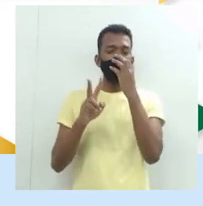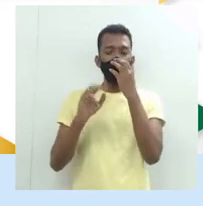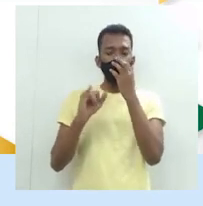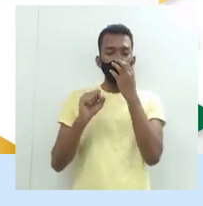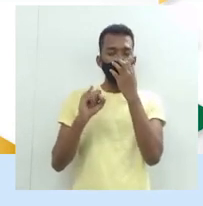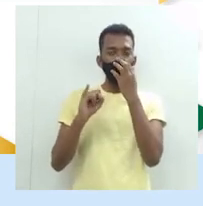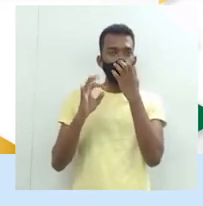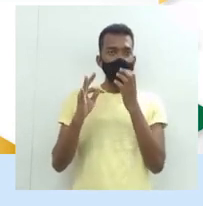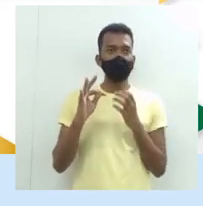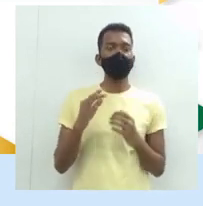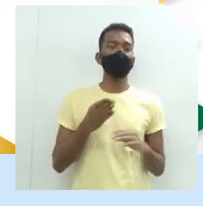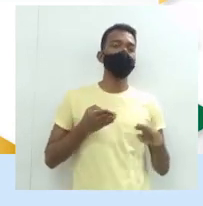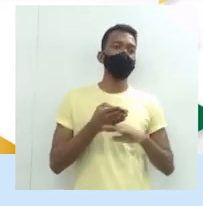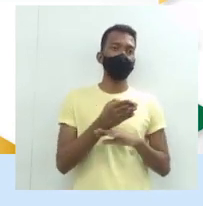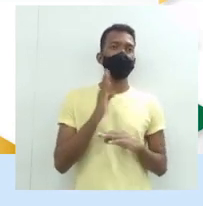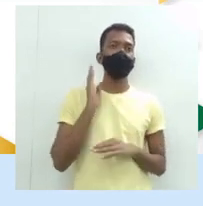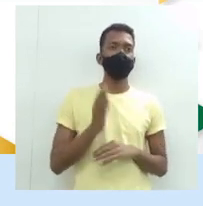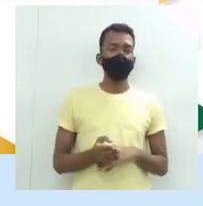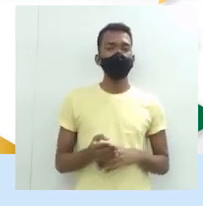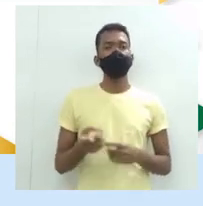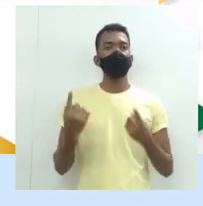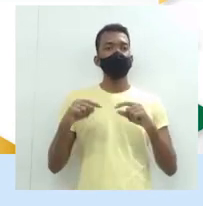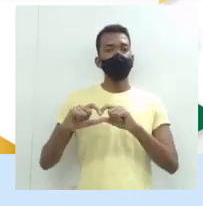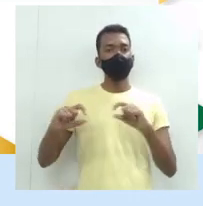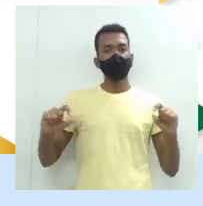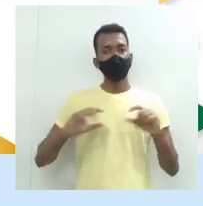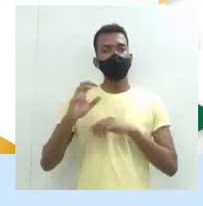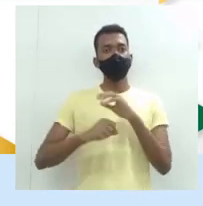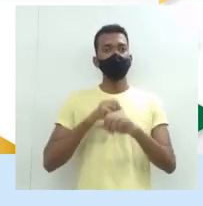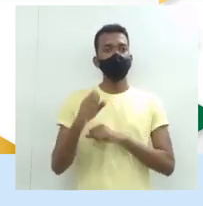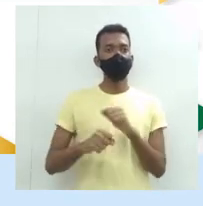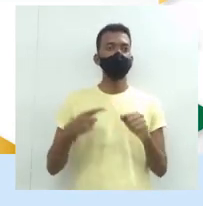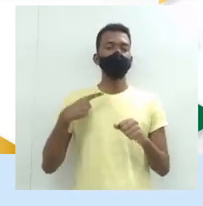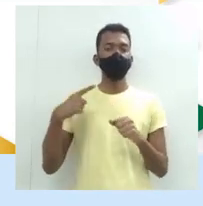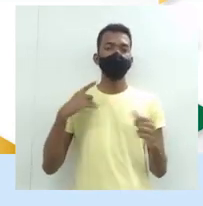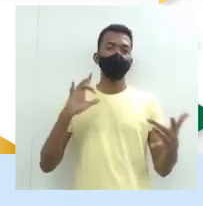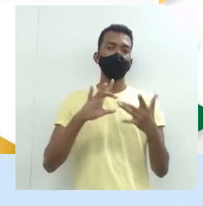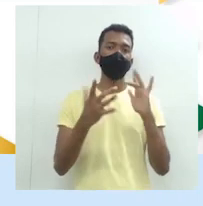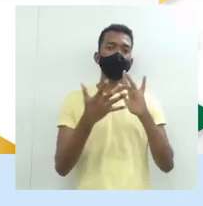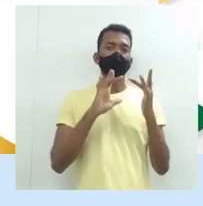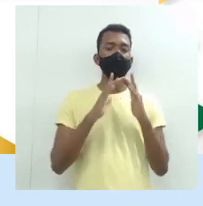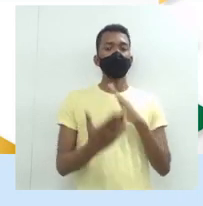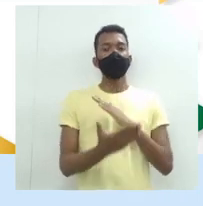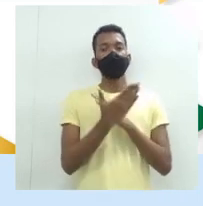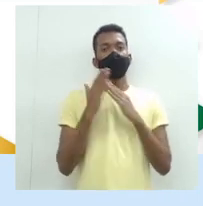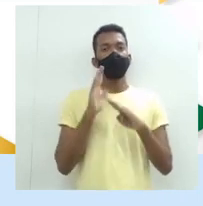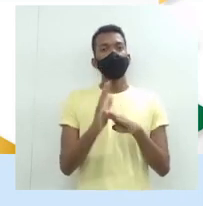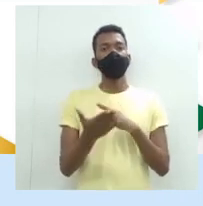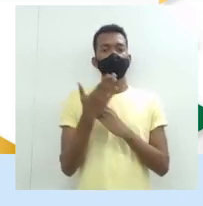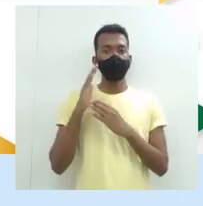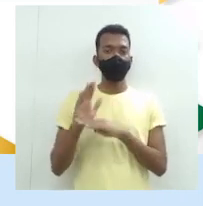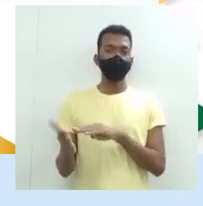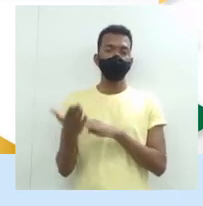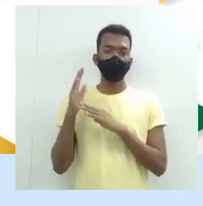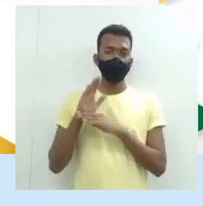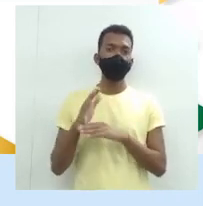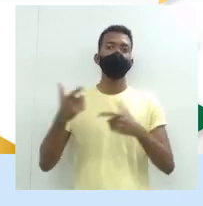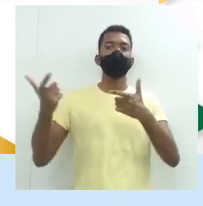visita o site que tem aí embaixo, buscando as redes de apoio e os locais onde você